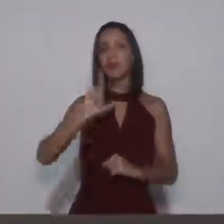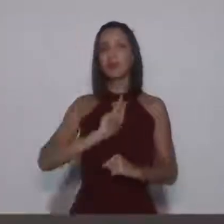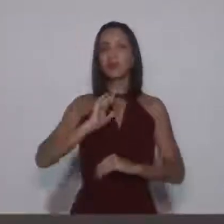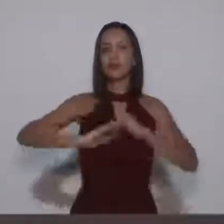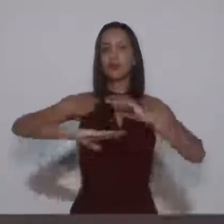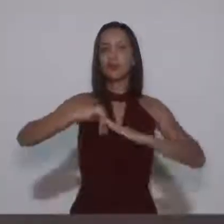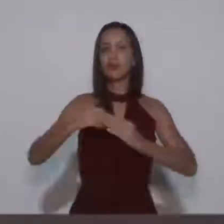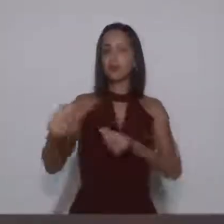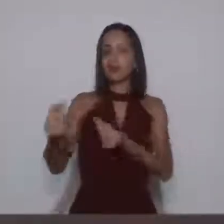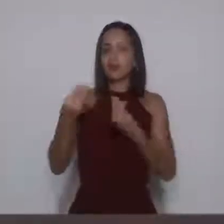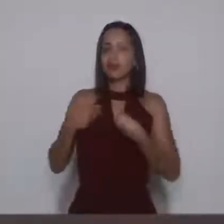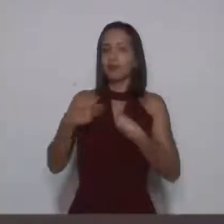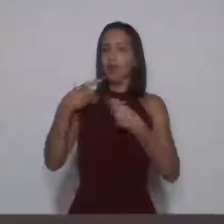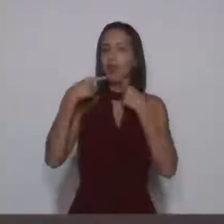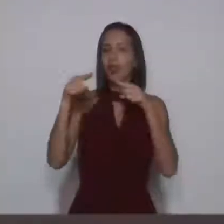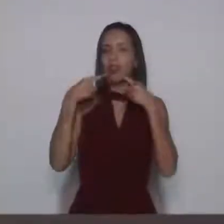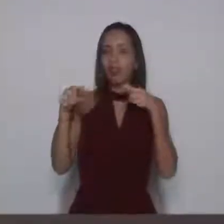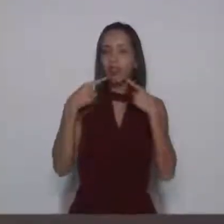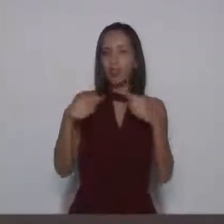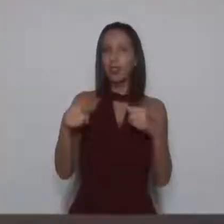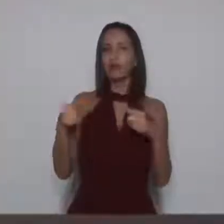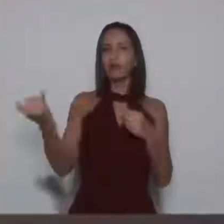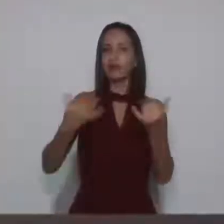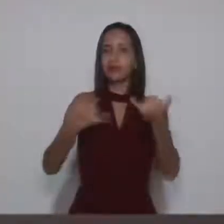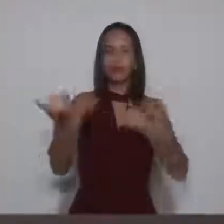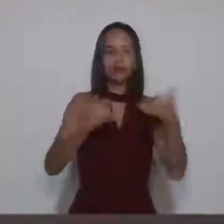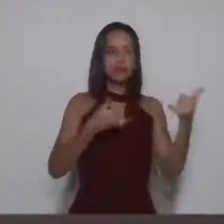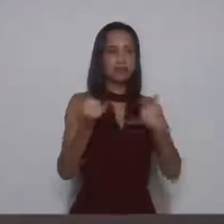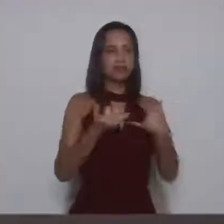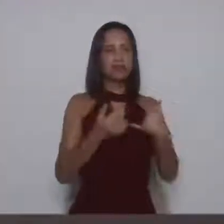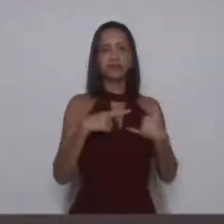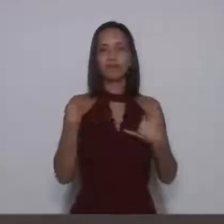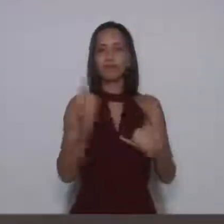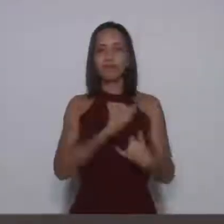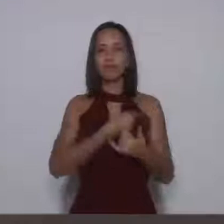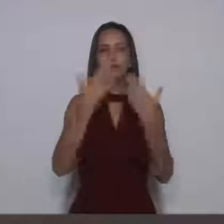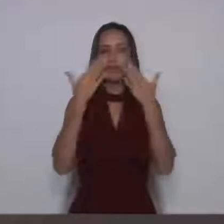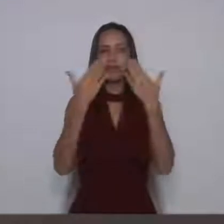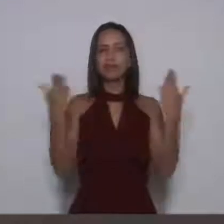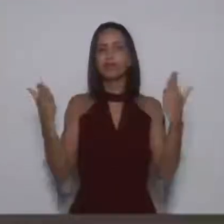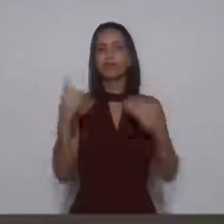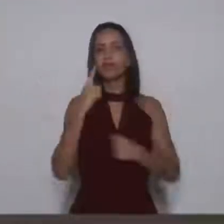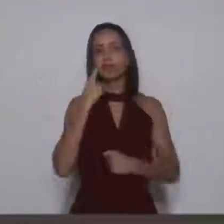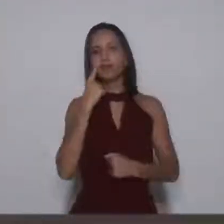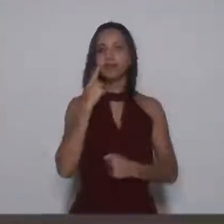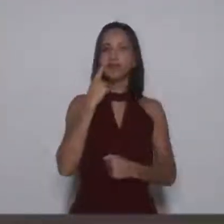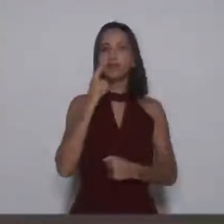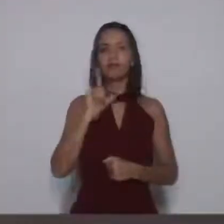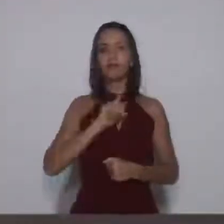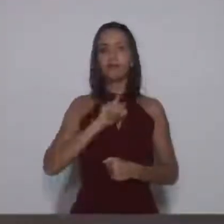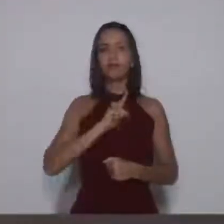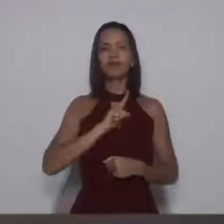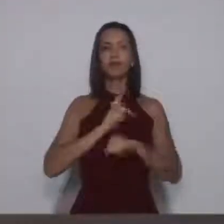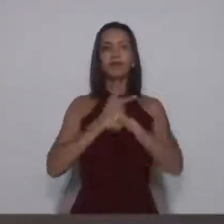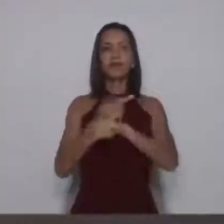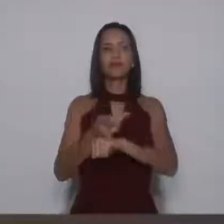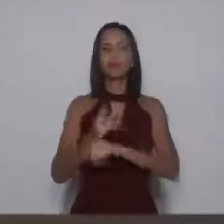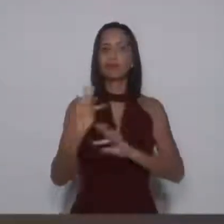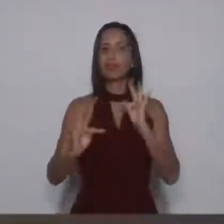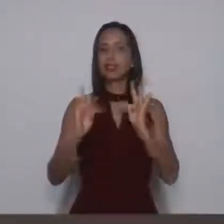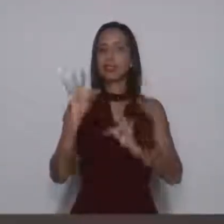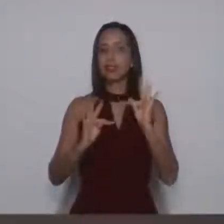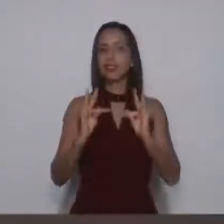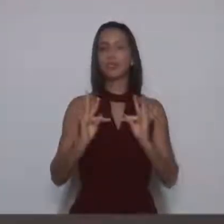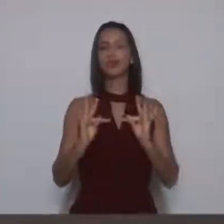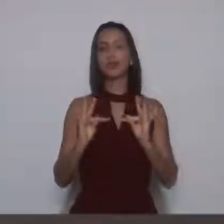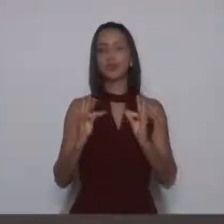algumas reclamações, e quando a gente se vê diante de dúvidas, tem que buscar a questão técnica. Então, eu